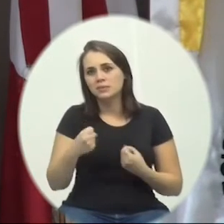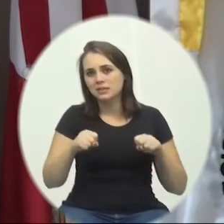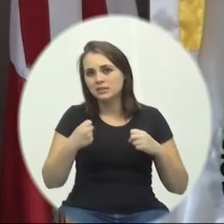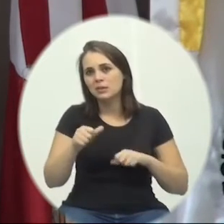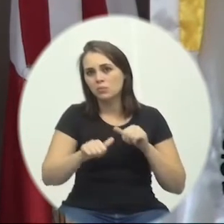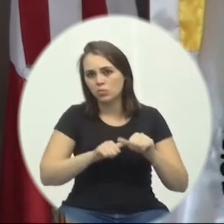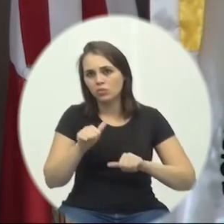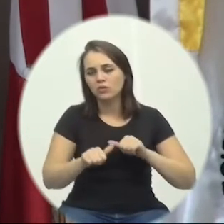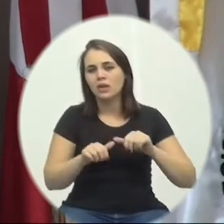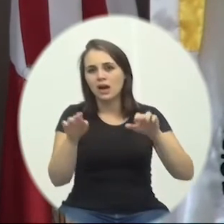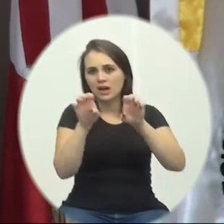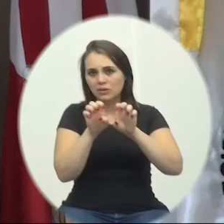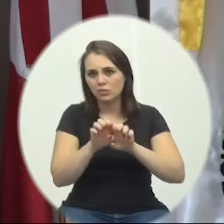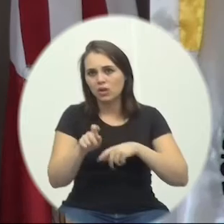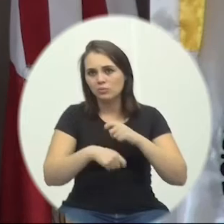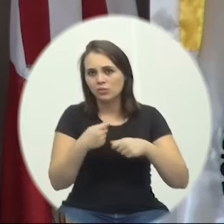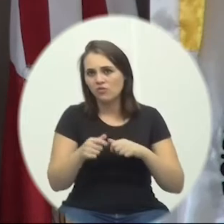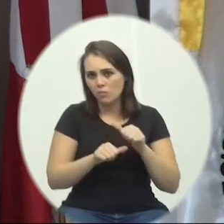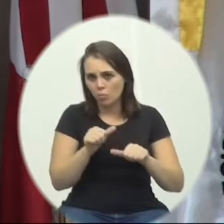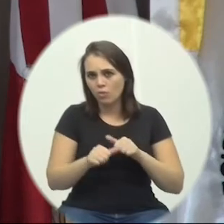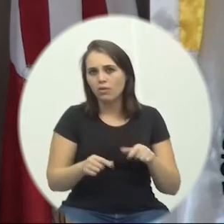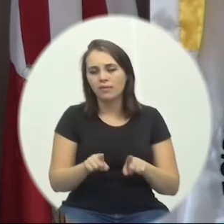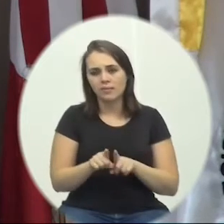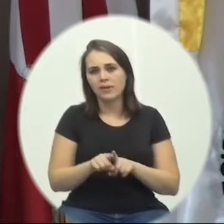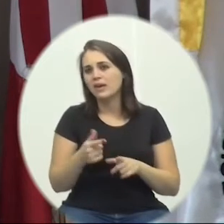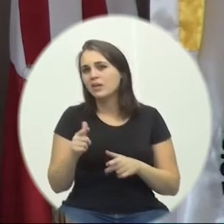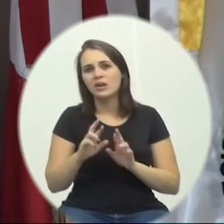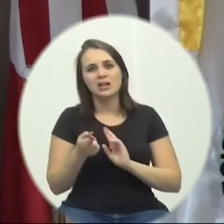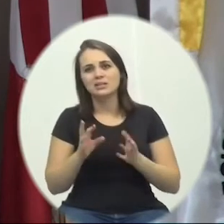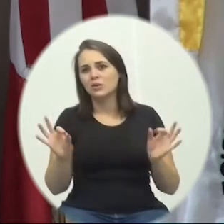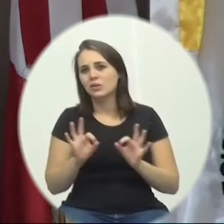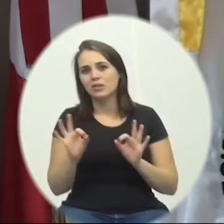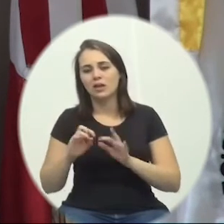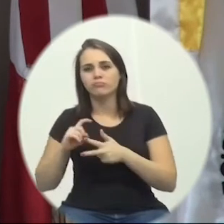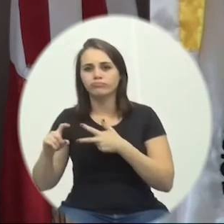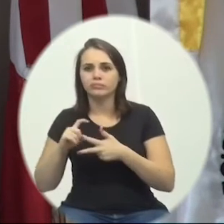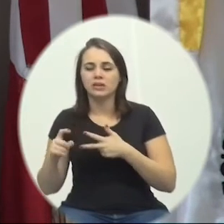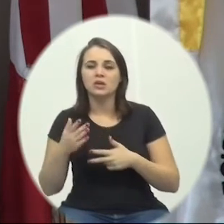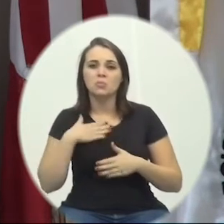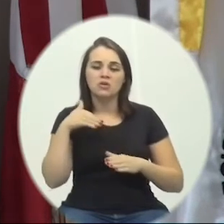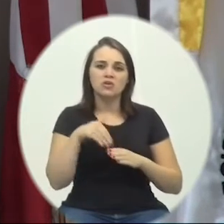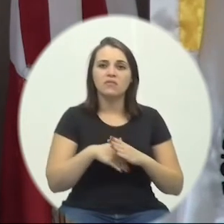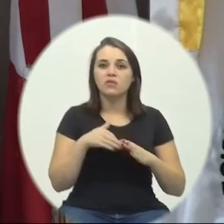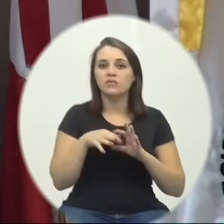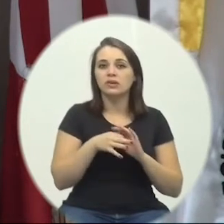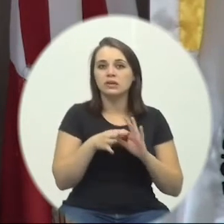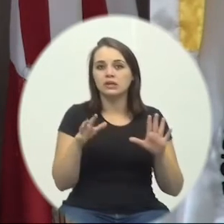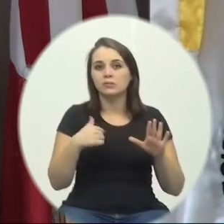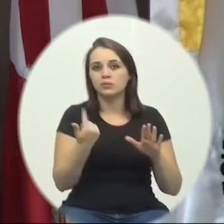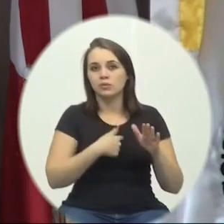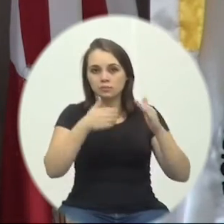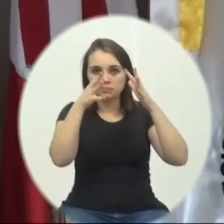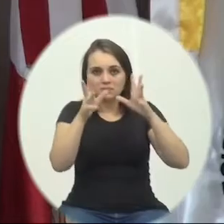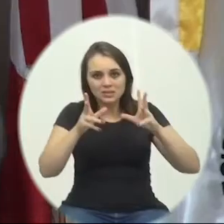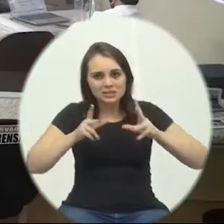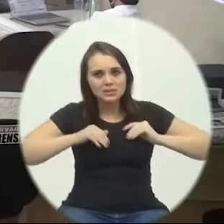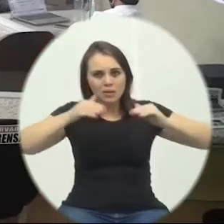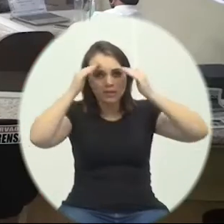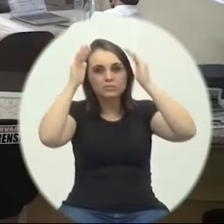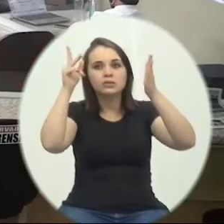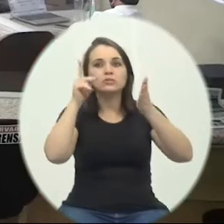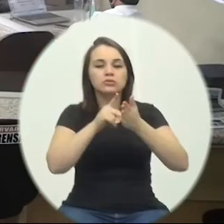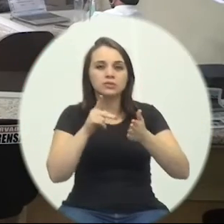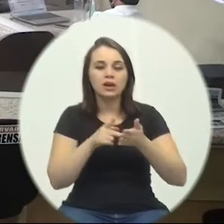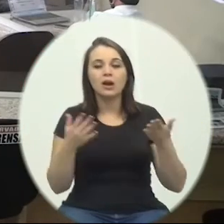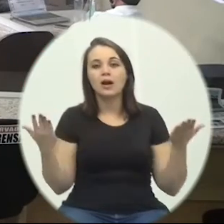estrutura administrativa, e isso não tem nada a ver com o Poder Executivo Municipal, e o meu voto foi independente, e a gente merece respeito por isso. Muito obrigado.